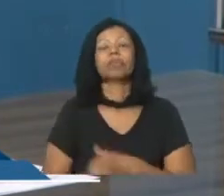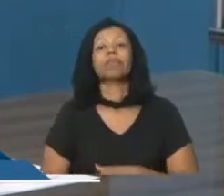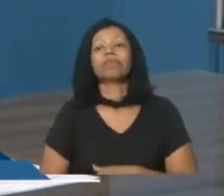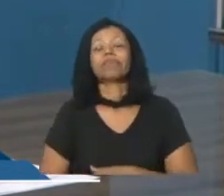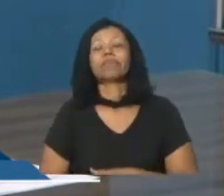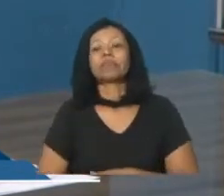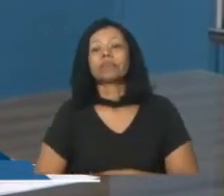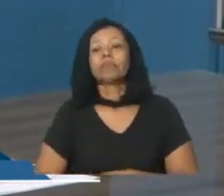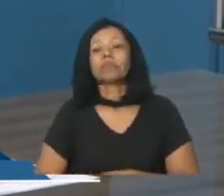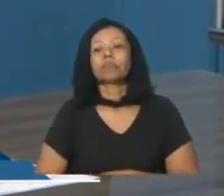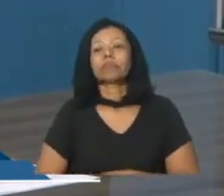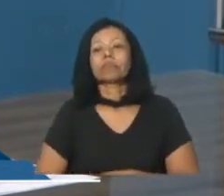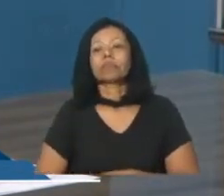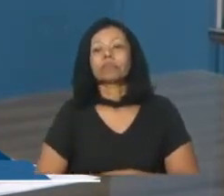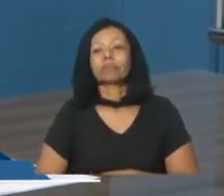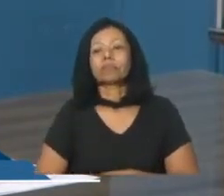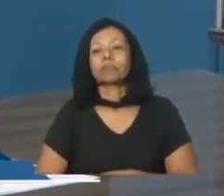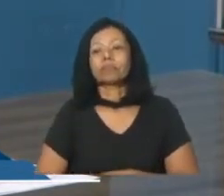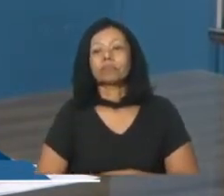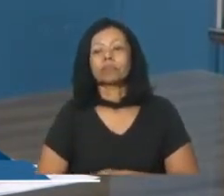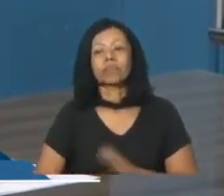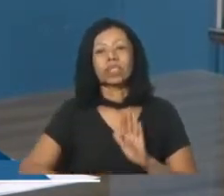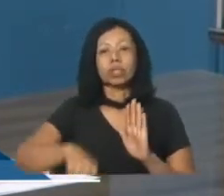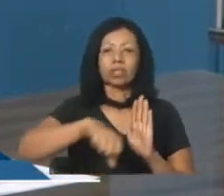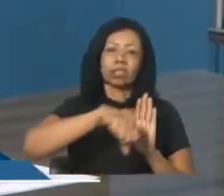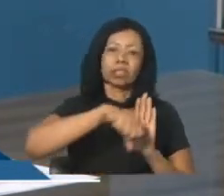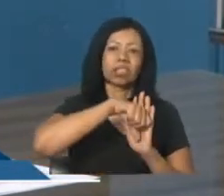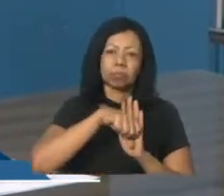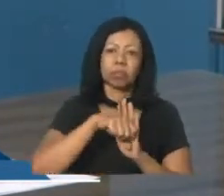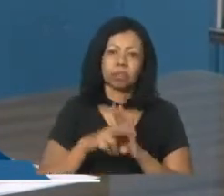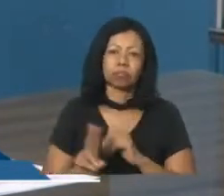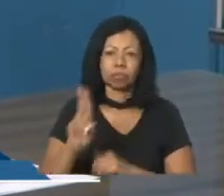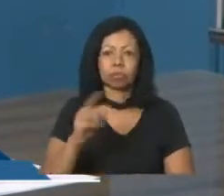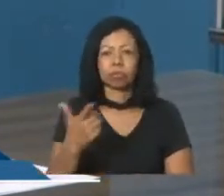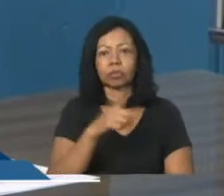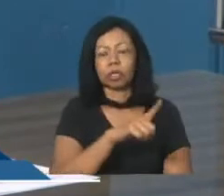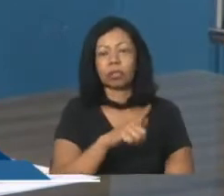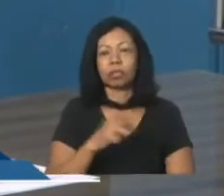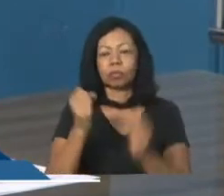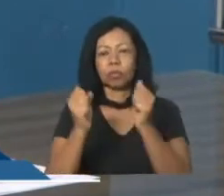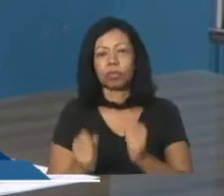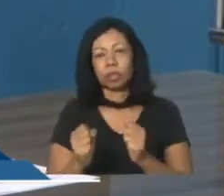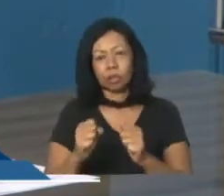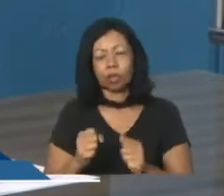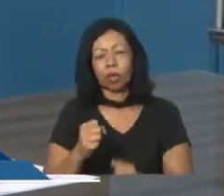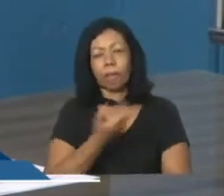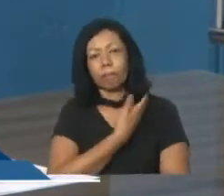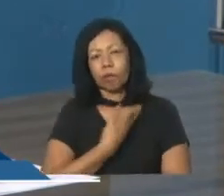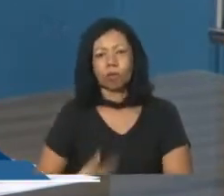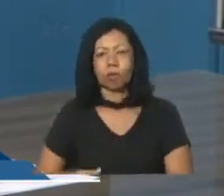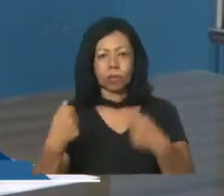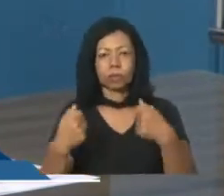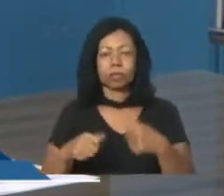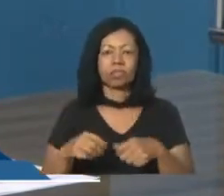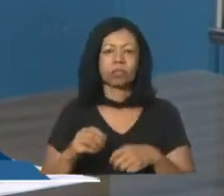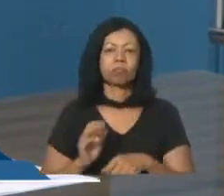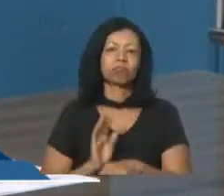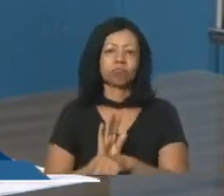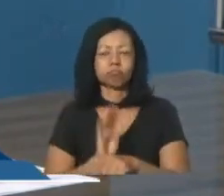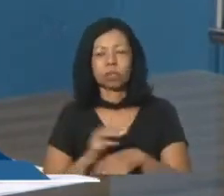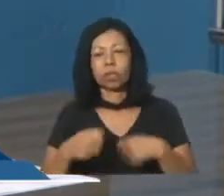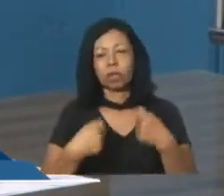Então é responsabilidade nossa aqui. Né? É responsabilidade do poder público proporcionar